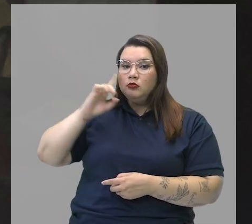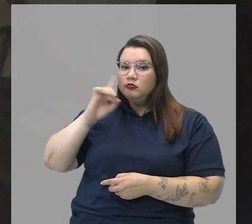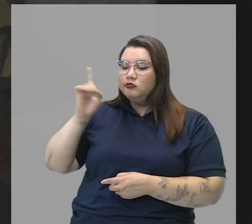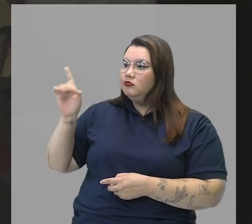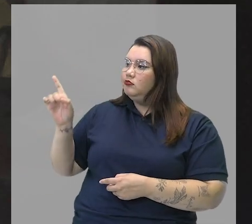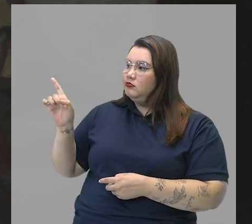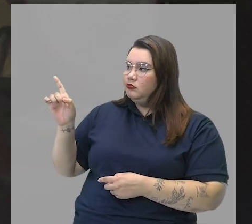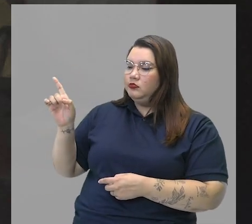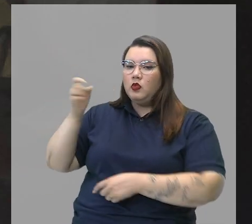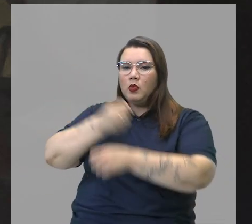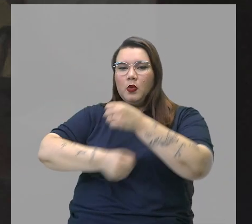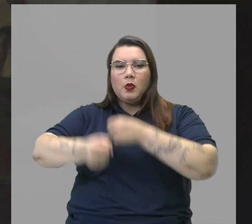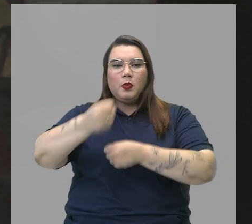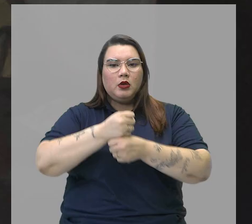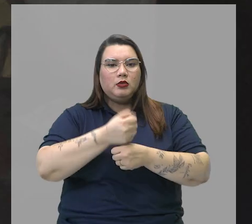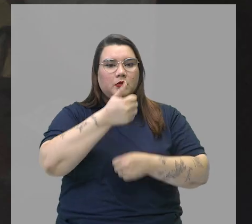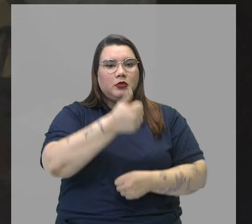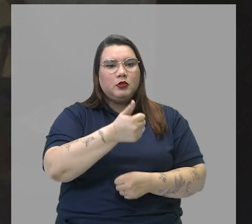maravilhosa. Em